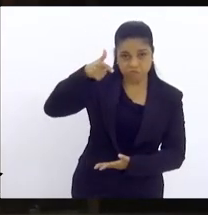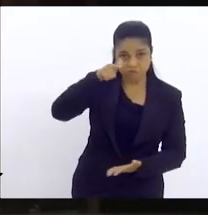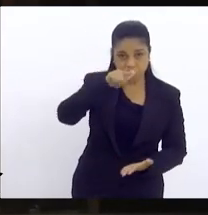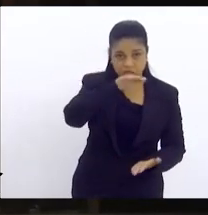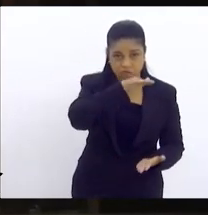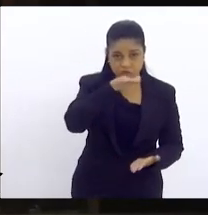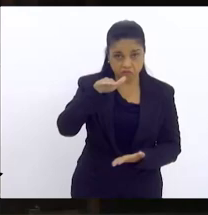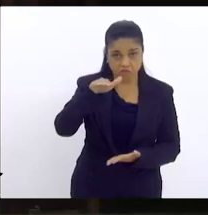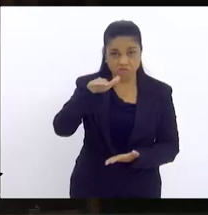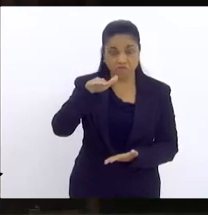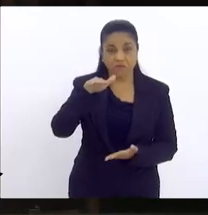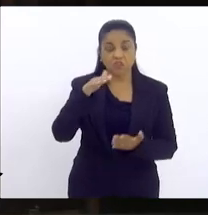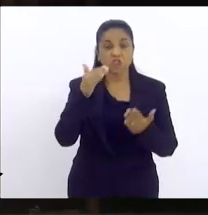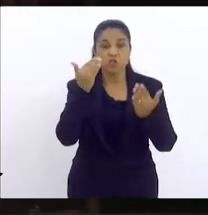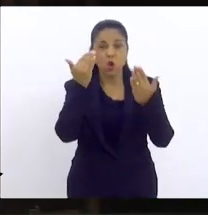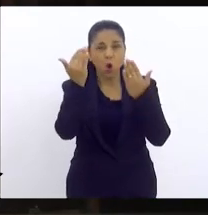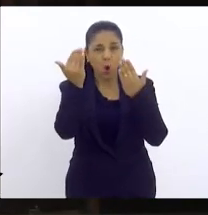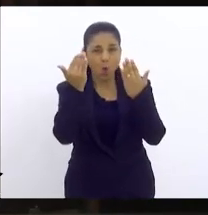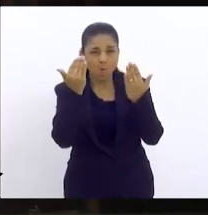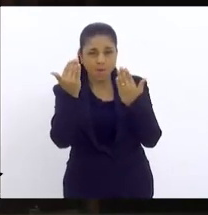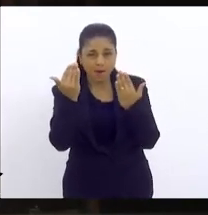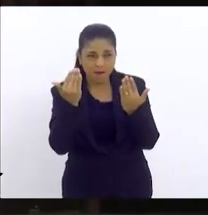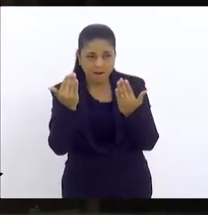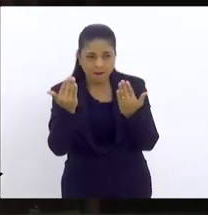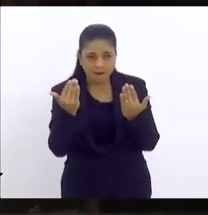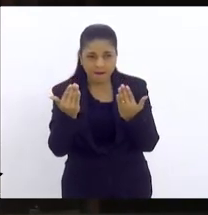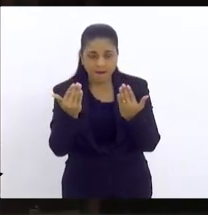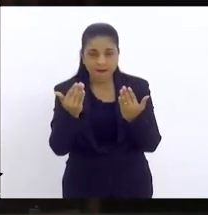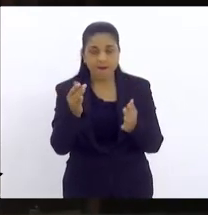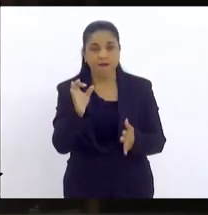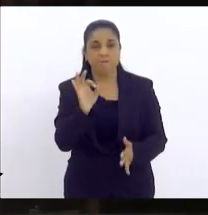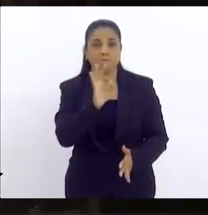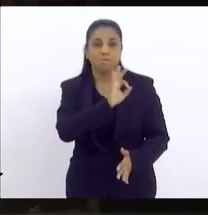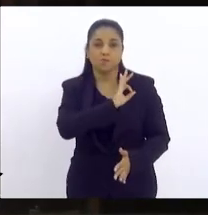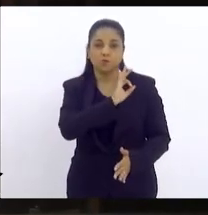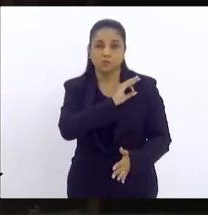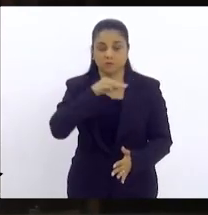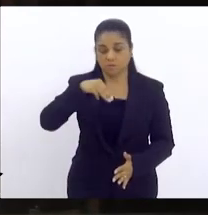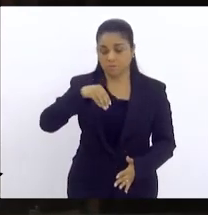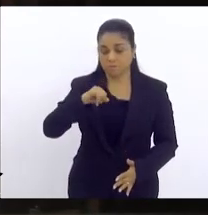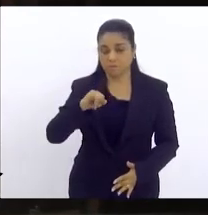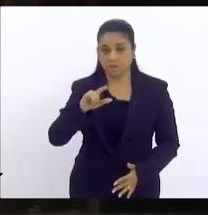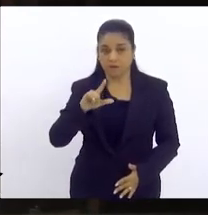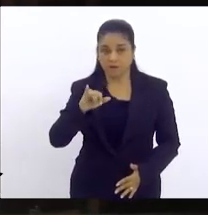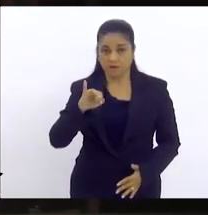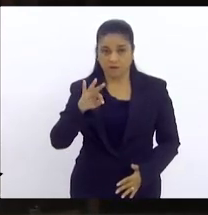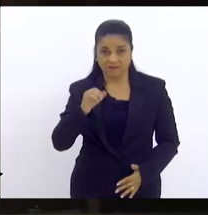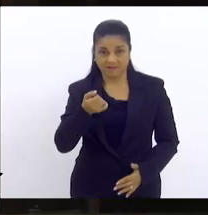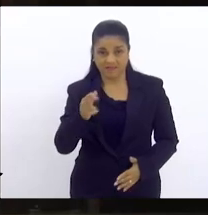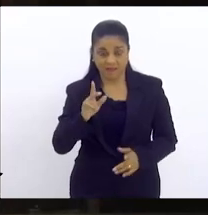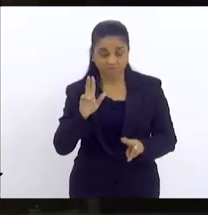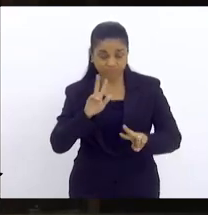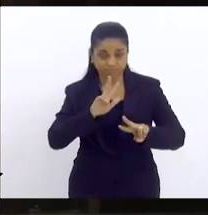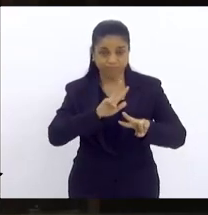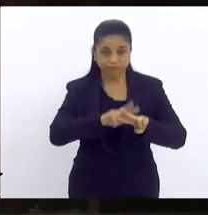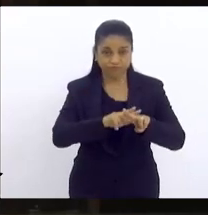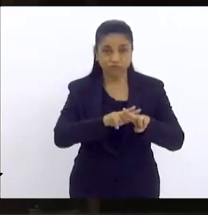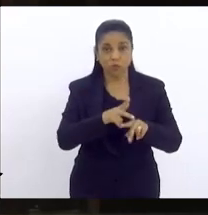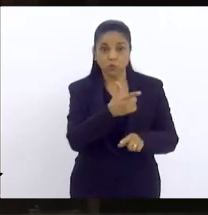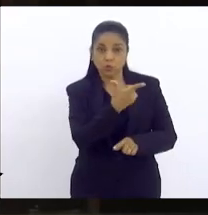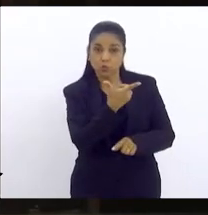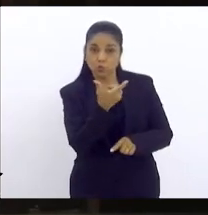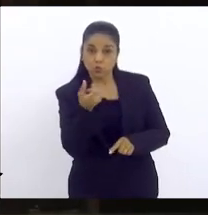comparativo que somente a polícia militar apreendeu 200 fuzis